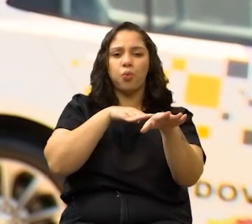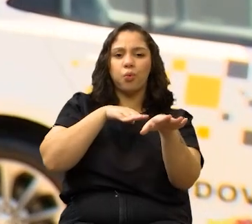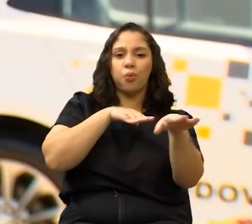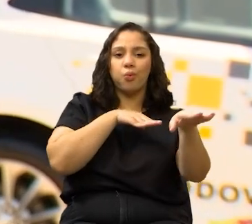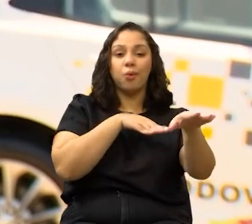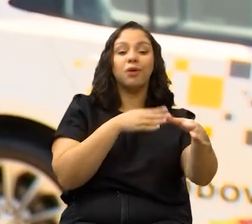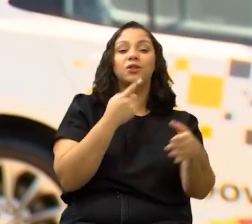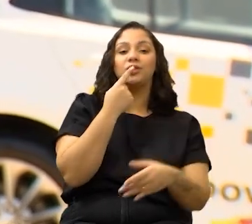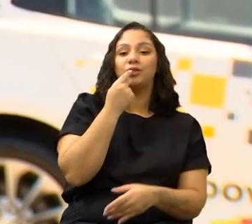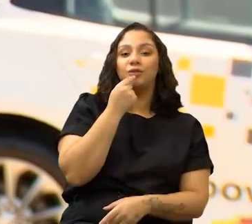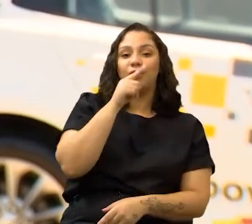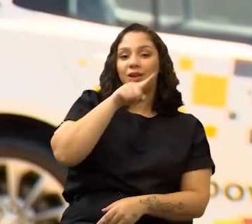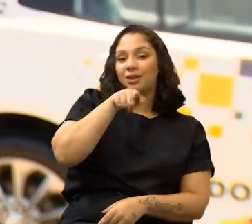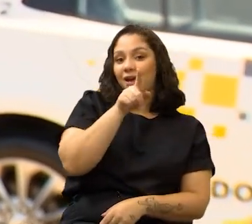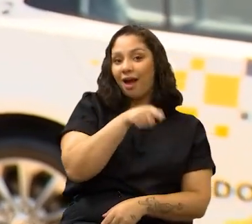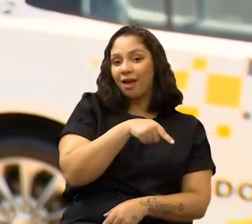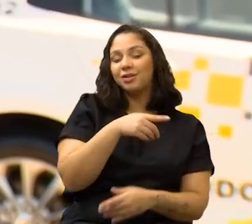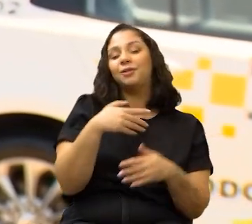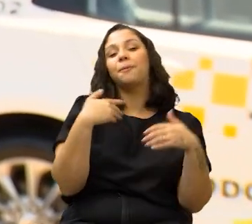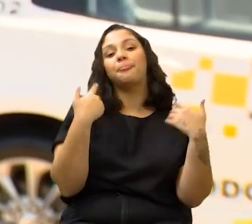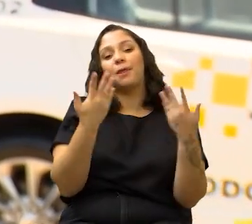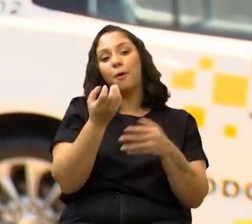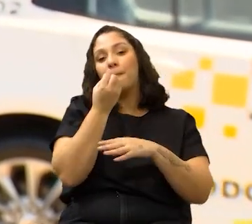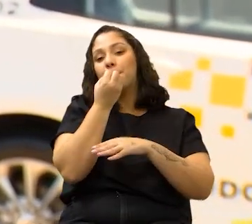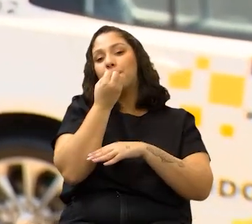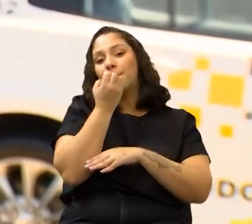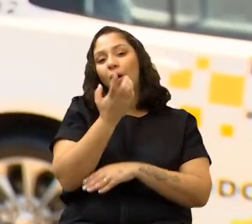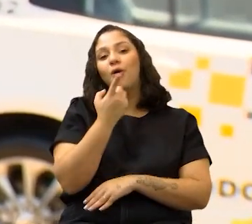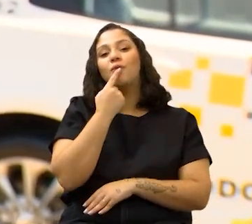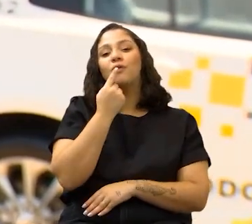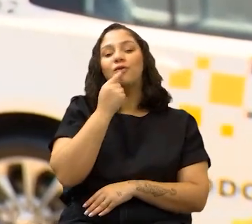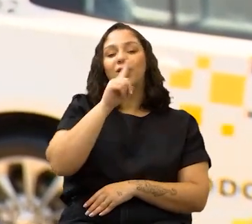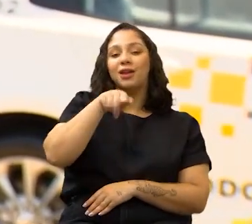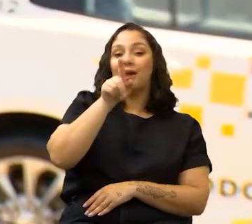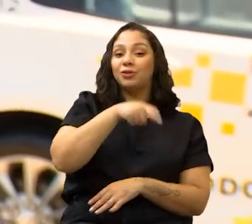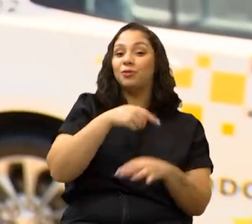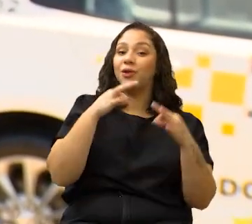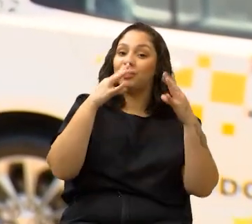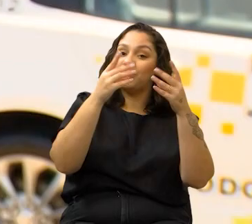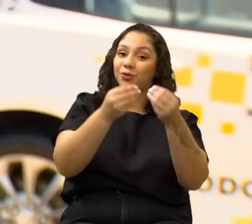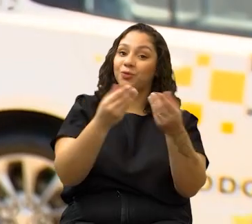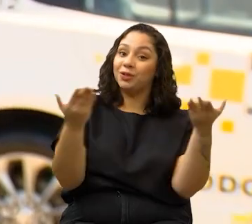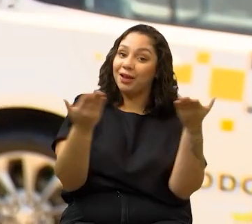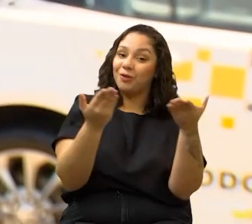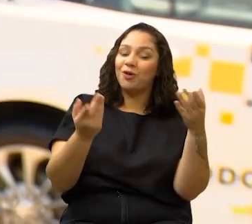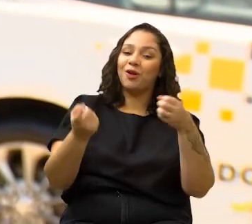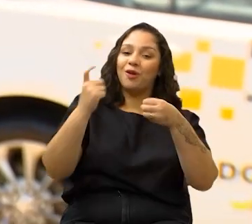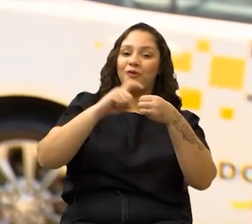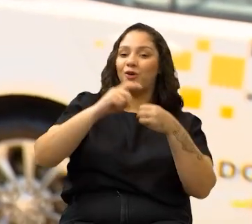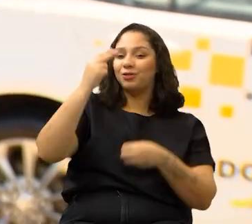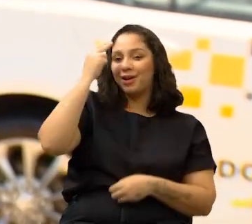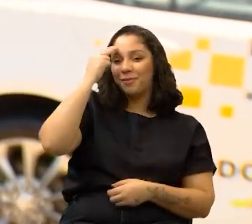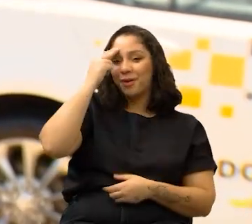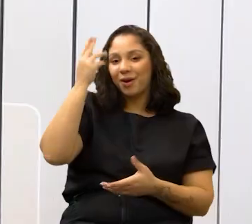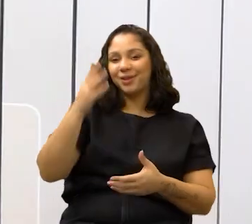esse feriadão aí de Tiradentes. Portanto, bom feriado para todo mundo. Eu volto com você, Gabriel